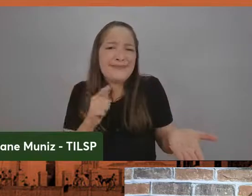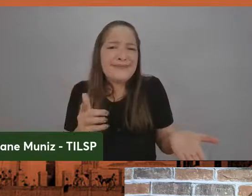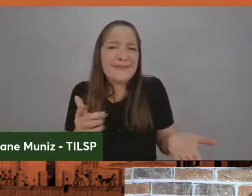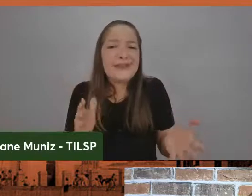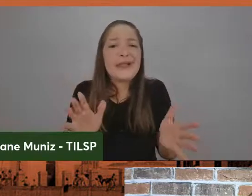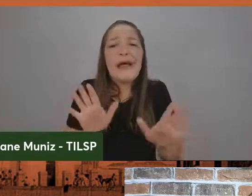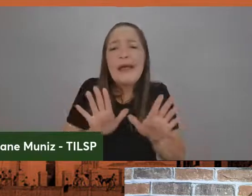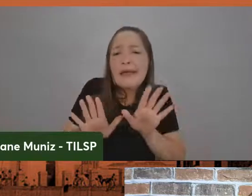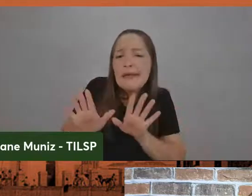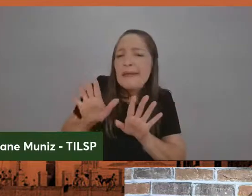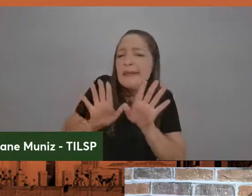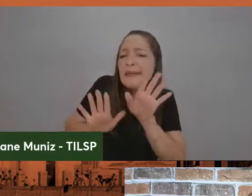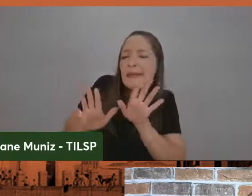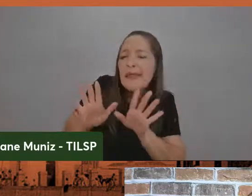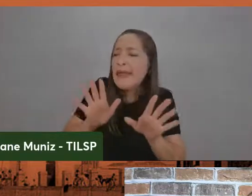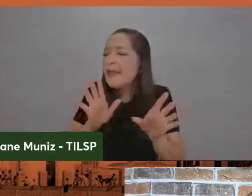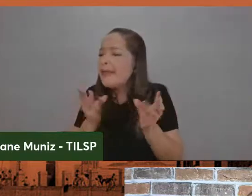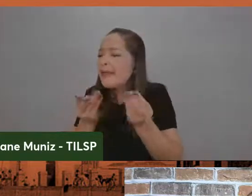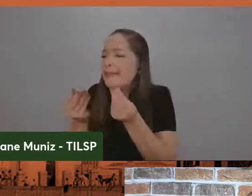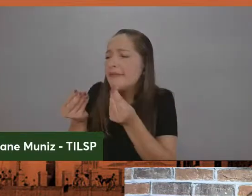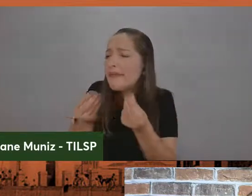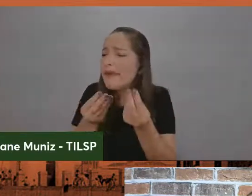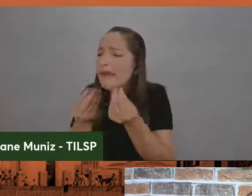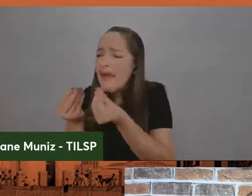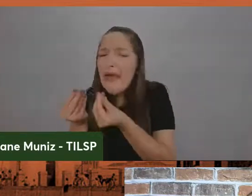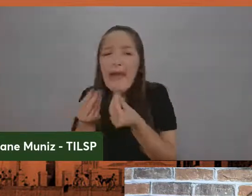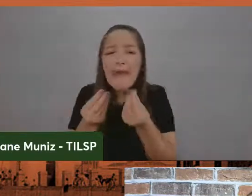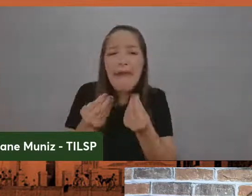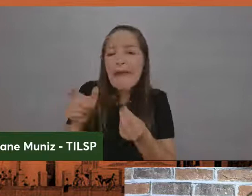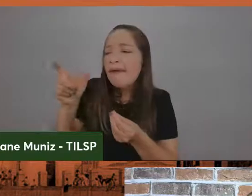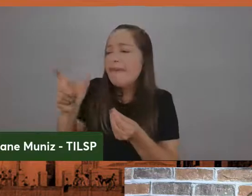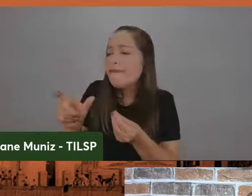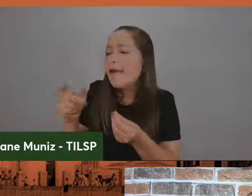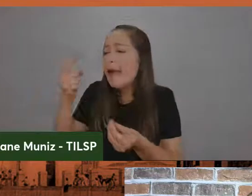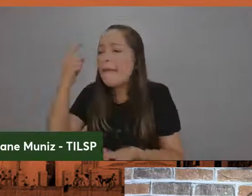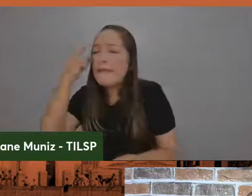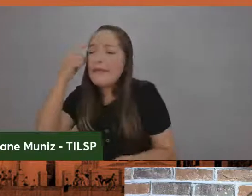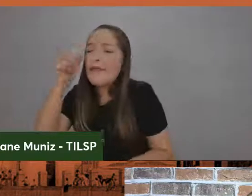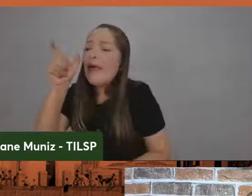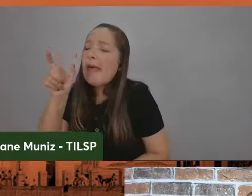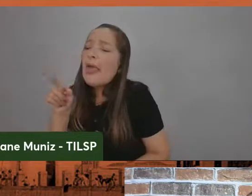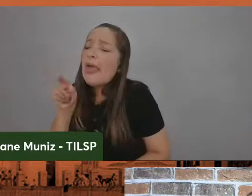cuidados, de pudores, de... Ah, o fulano vai achar que é ele,